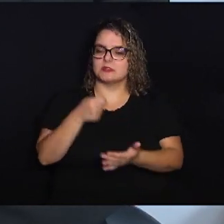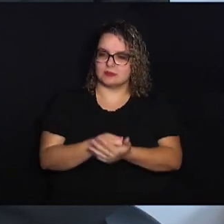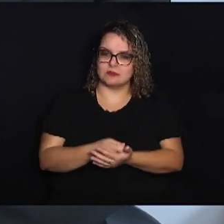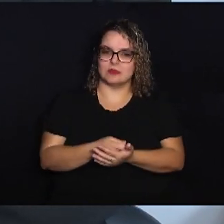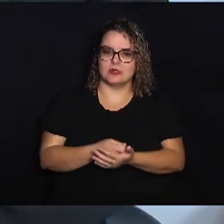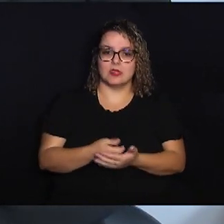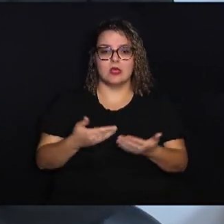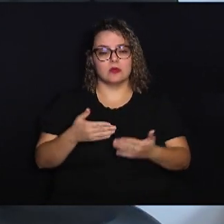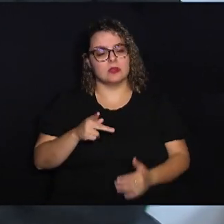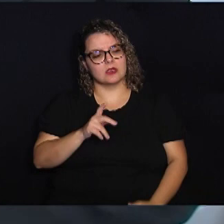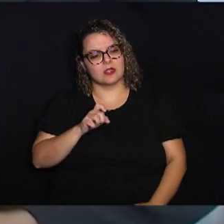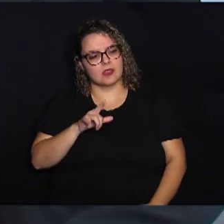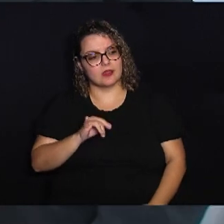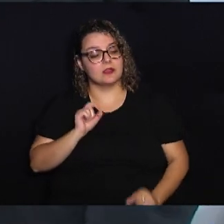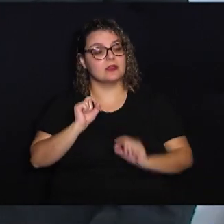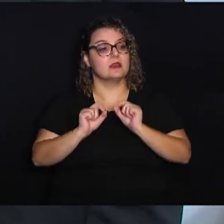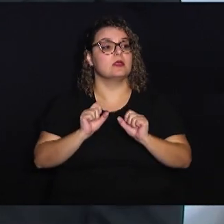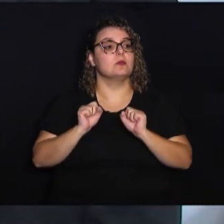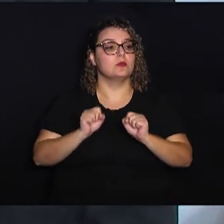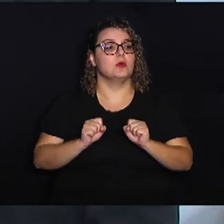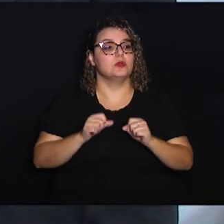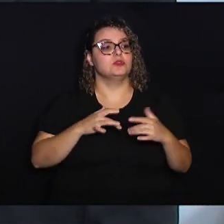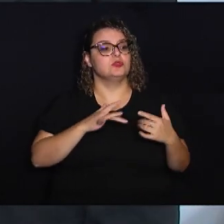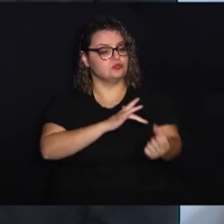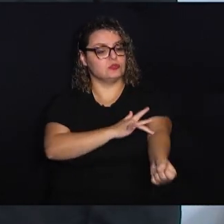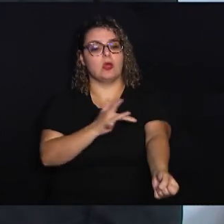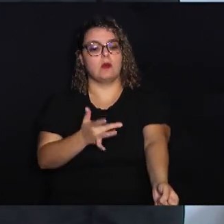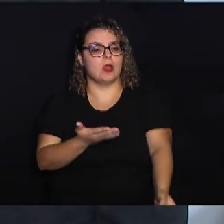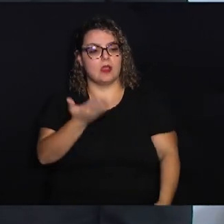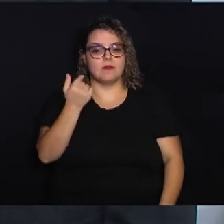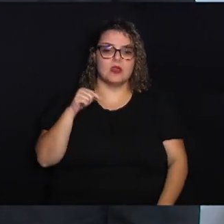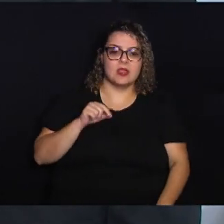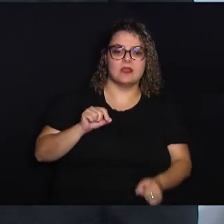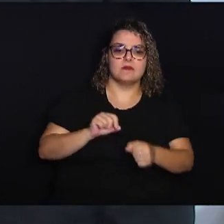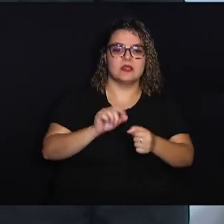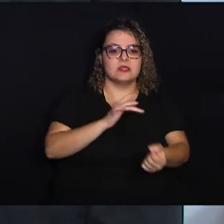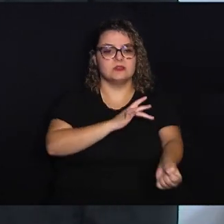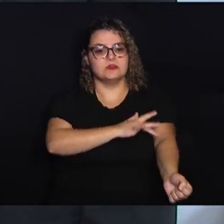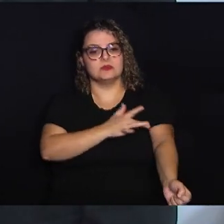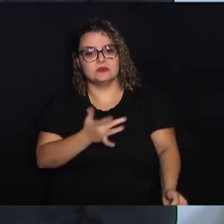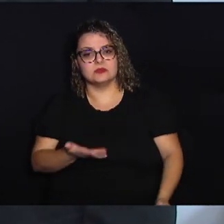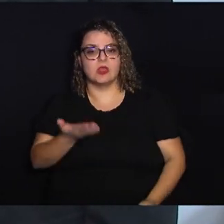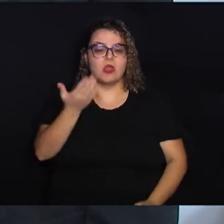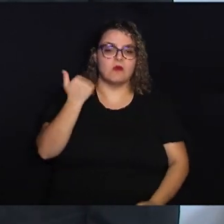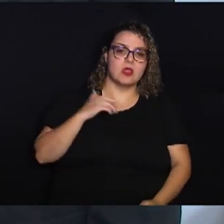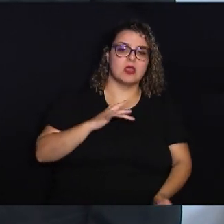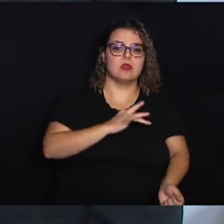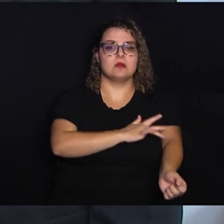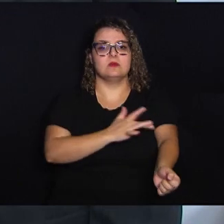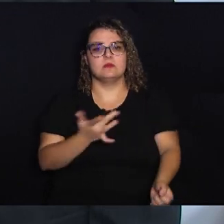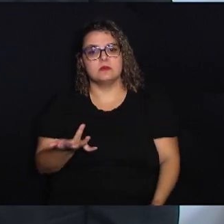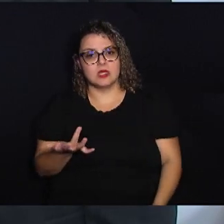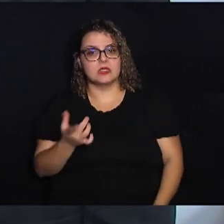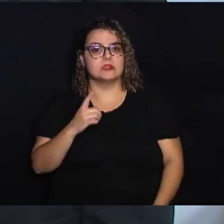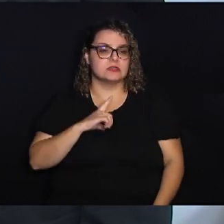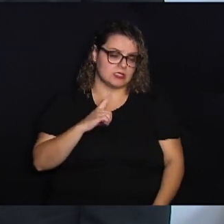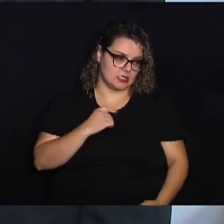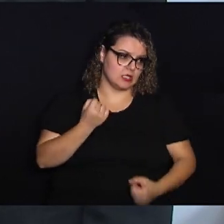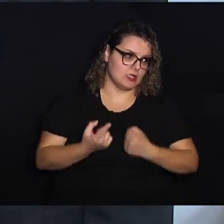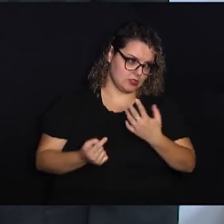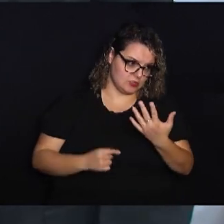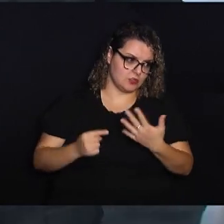Agora, Kelly, quem é que pode doar? A gente chama as pessoas, né, vem, faz a sua doação, né, vem ser um doador, mas tem aí alguns